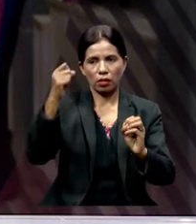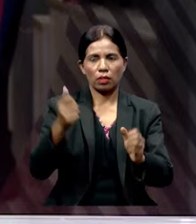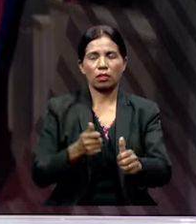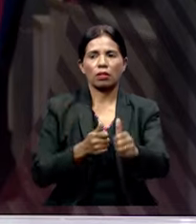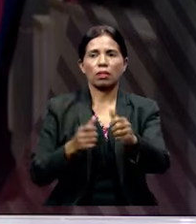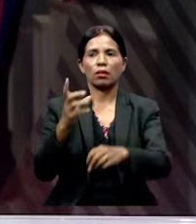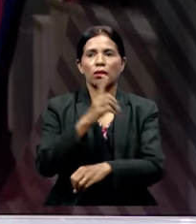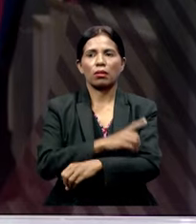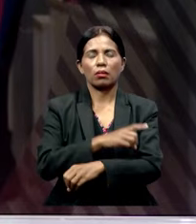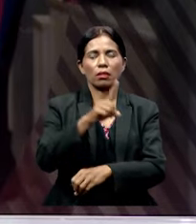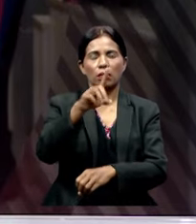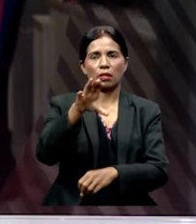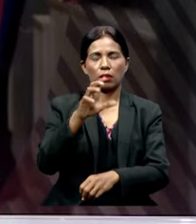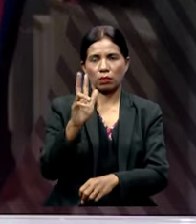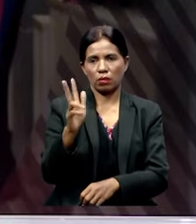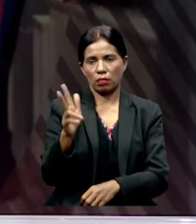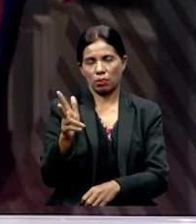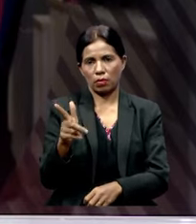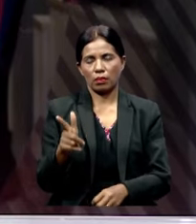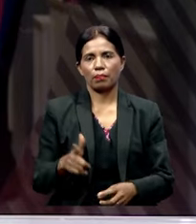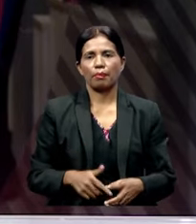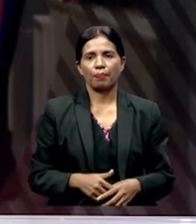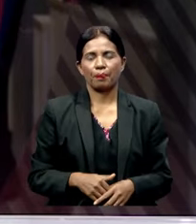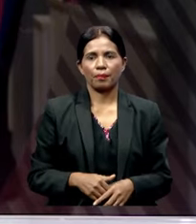lorong ato Sideronolo.